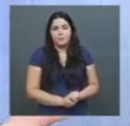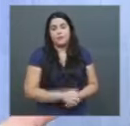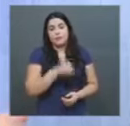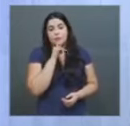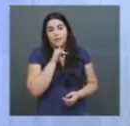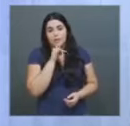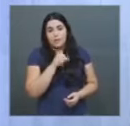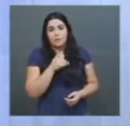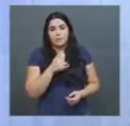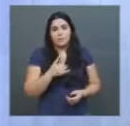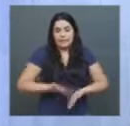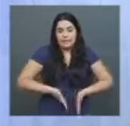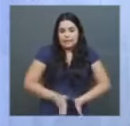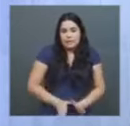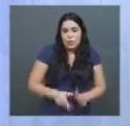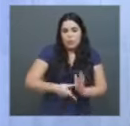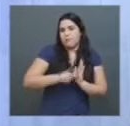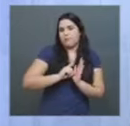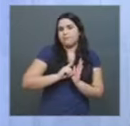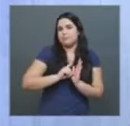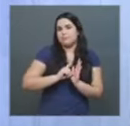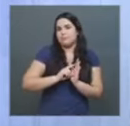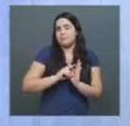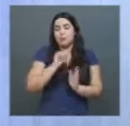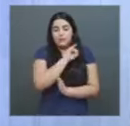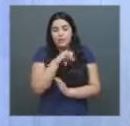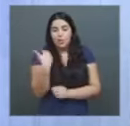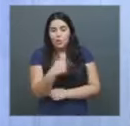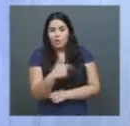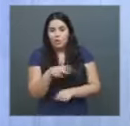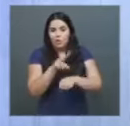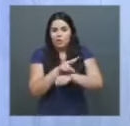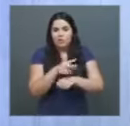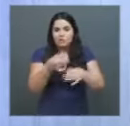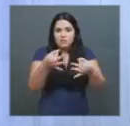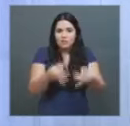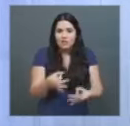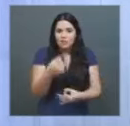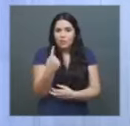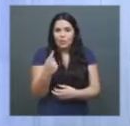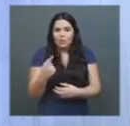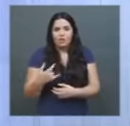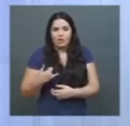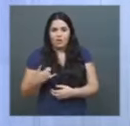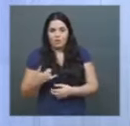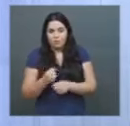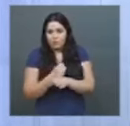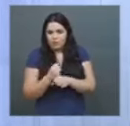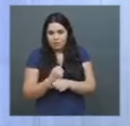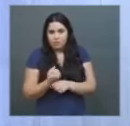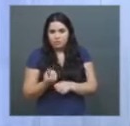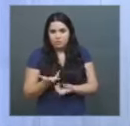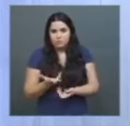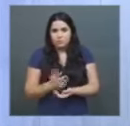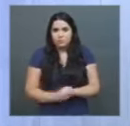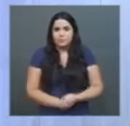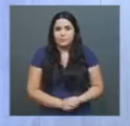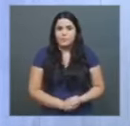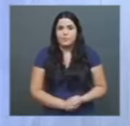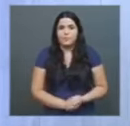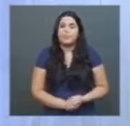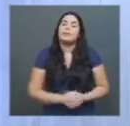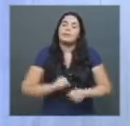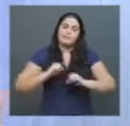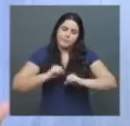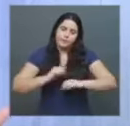exemplo, a prematuridade. E se ele não for bem cuidado no primeiro ano de vida, ele tende a desenvolver doenças mais